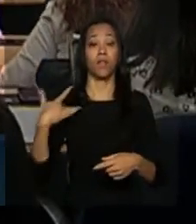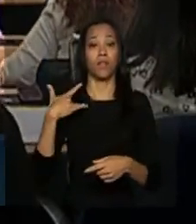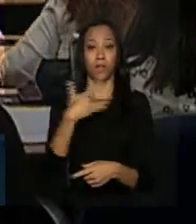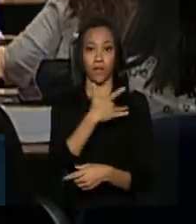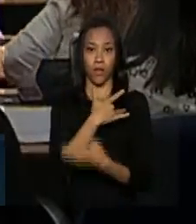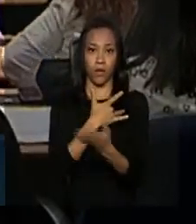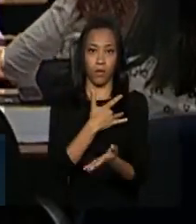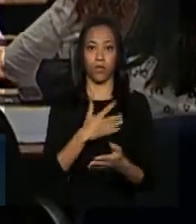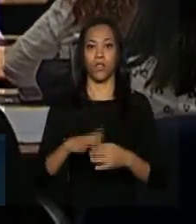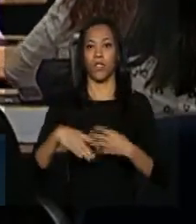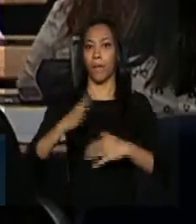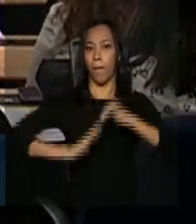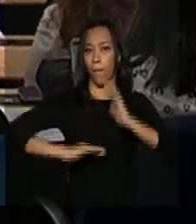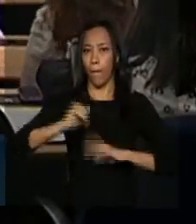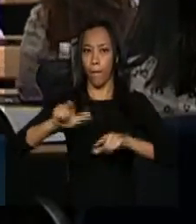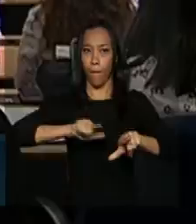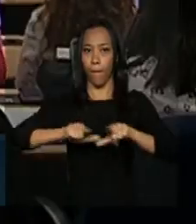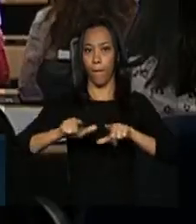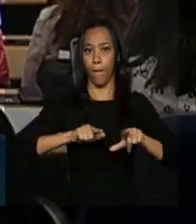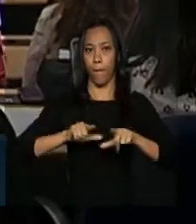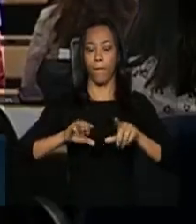Paula.